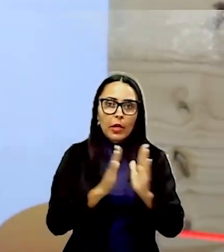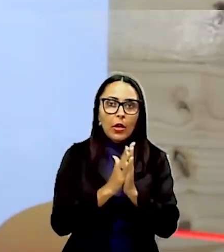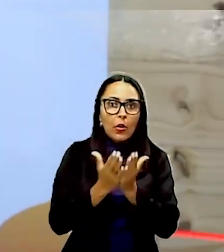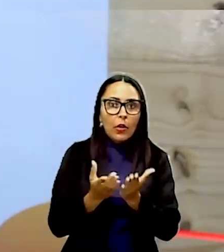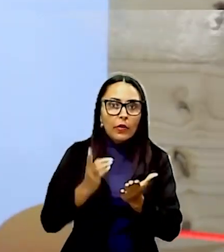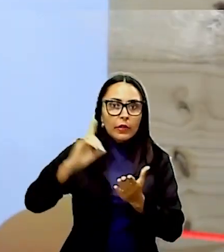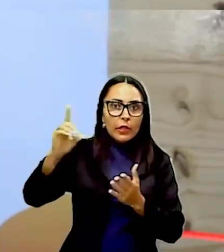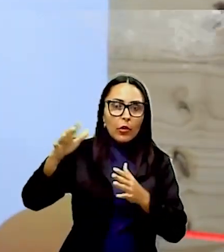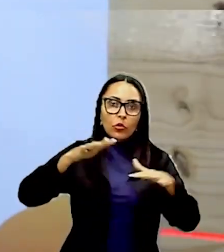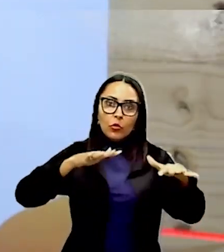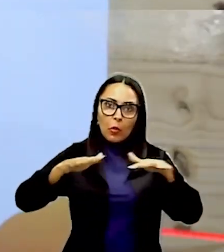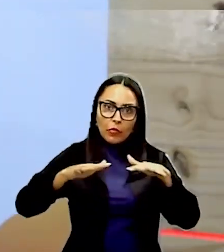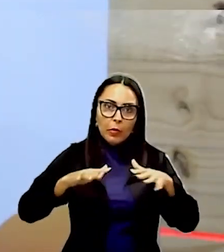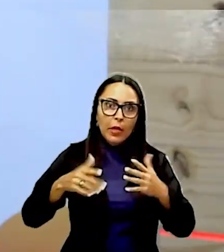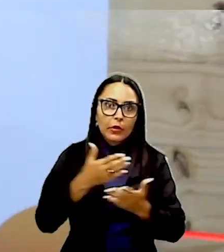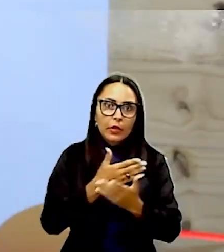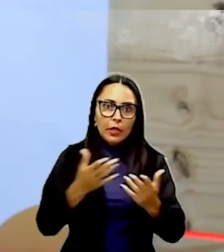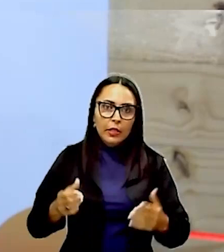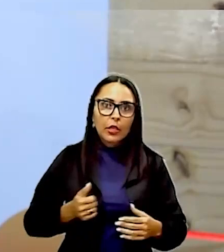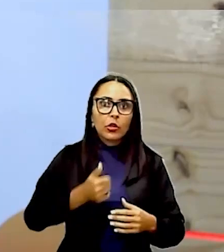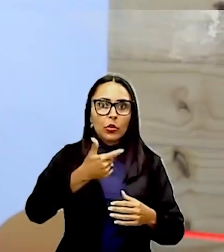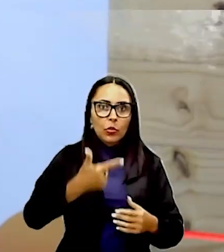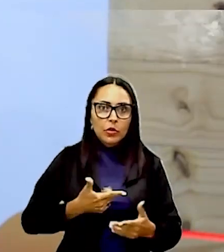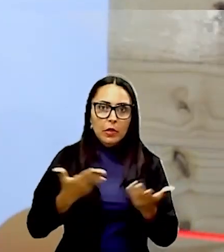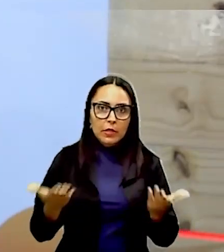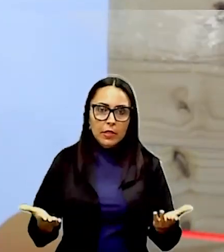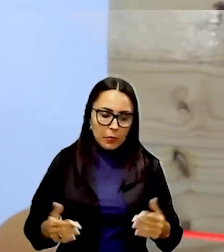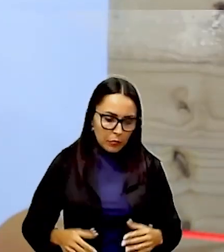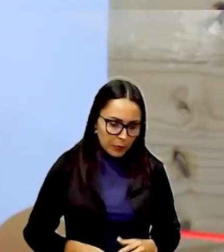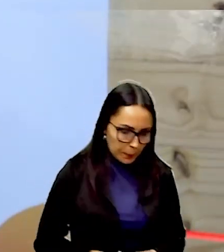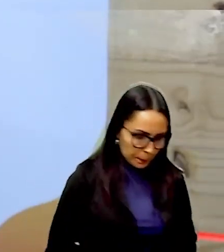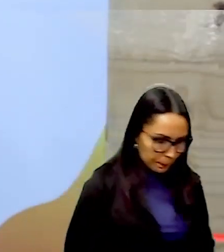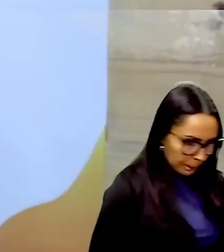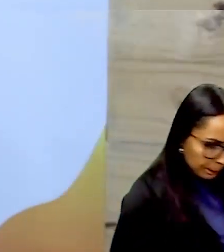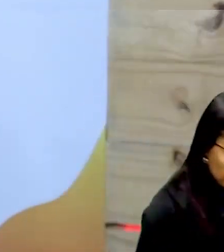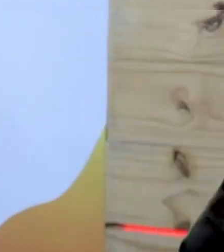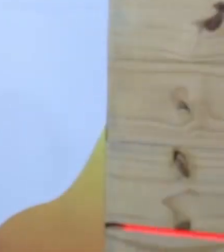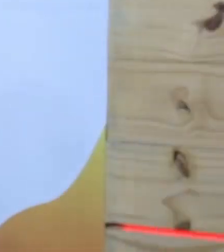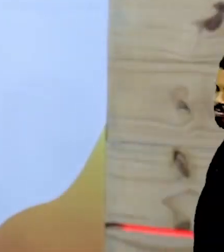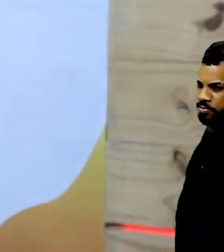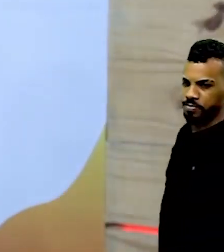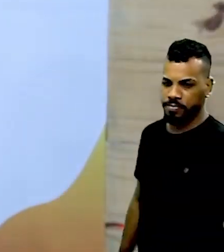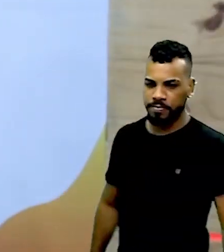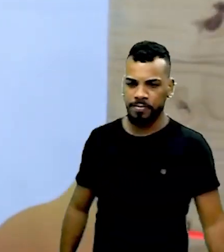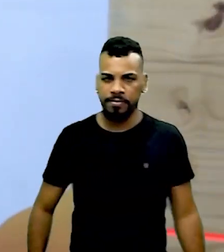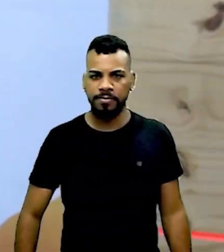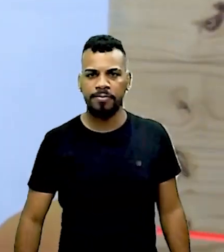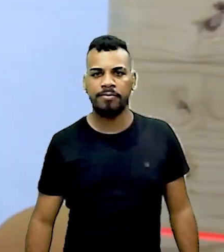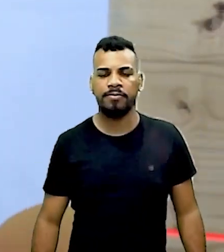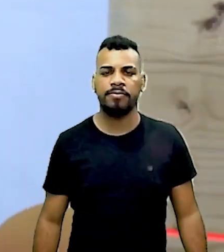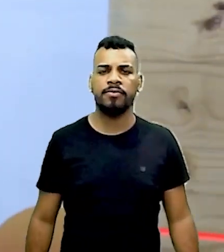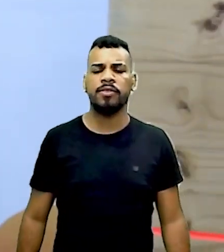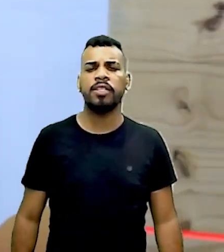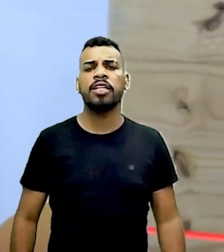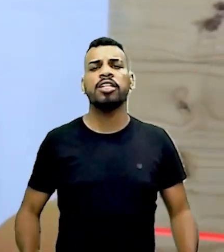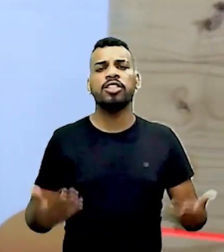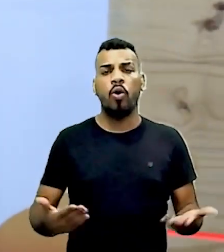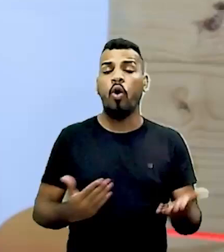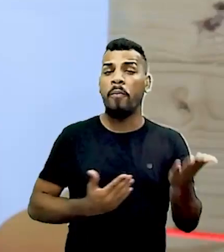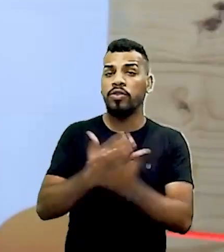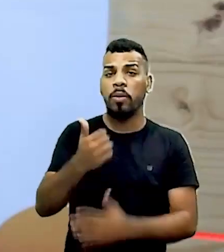dos Animadores, que contém os 12 princípios da animação. E ele, apesar de ele ser de